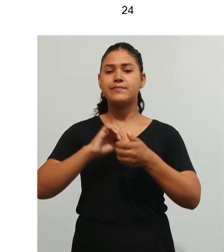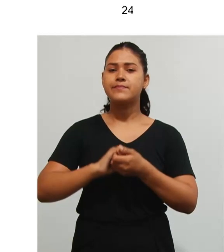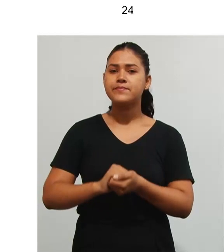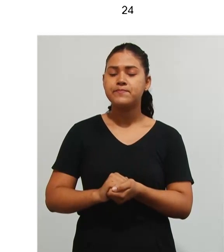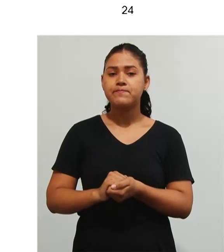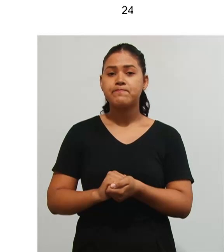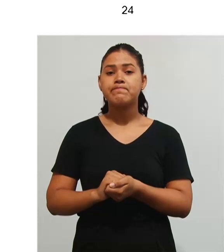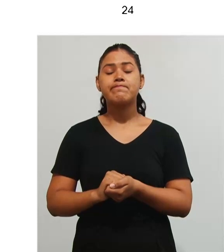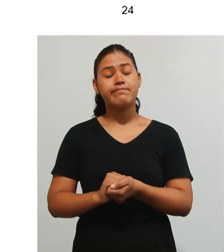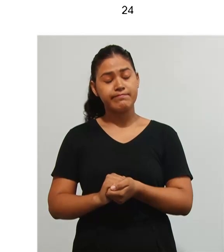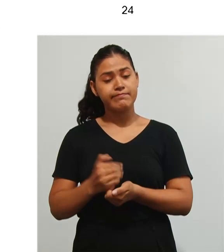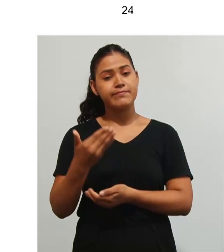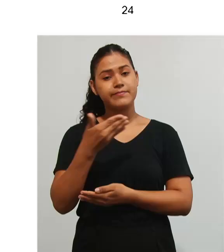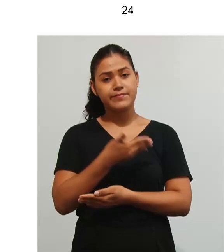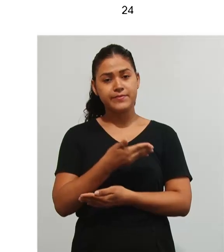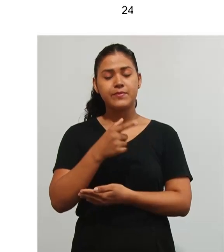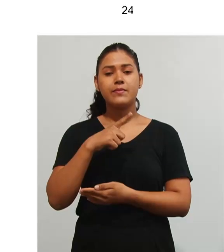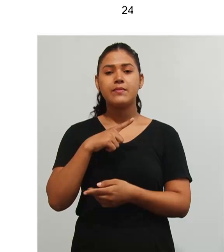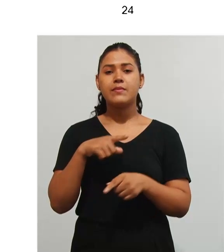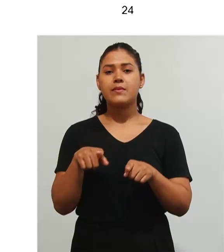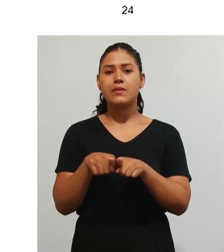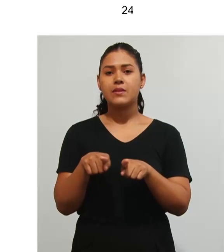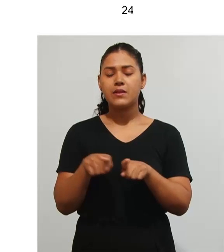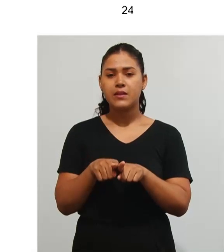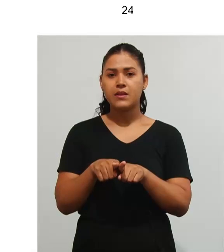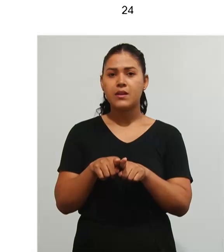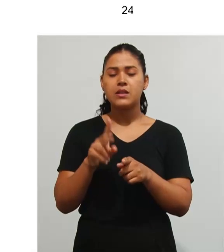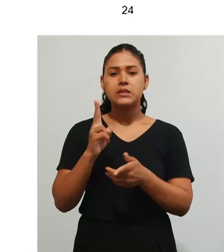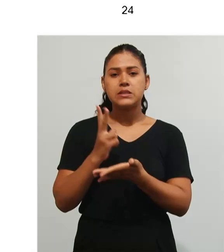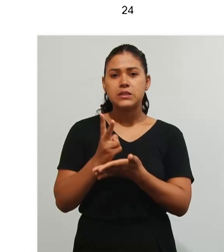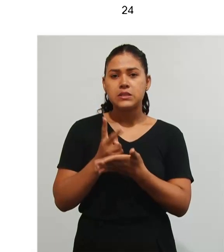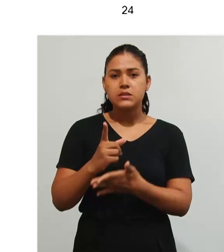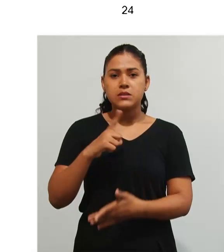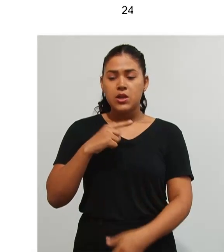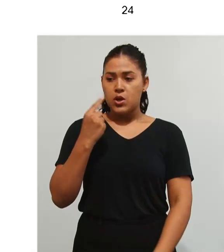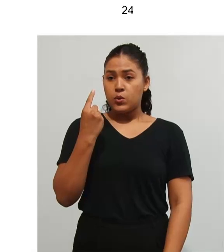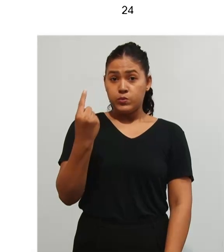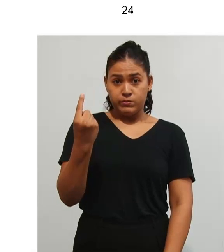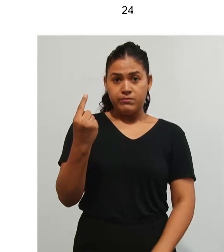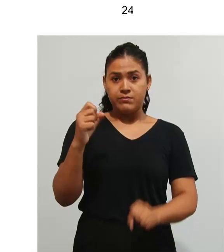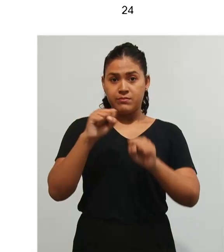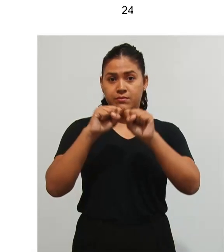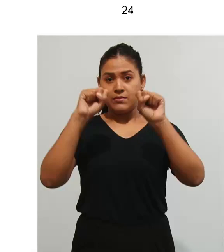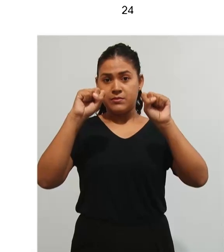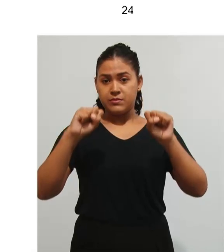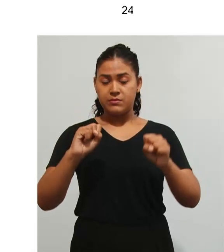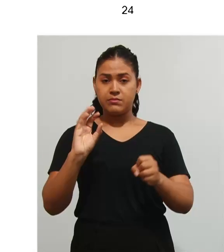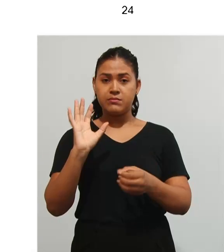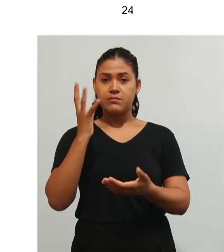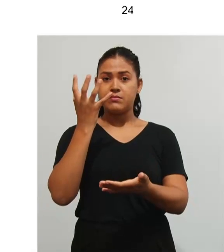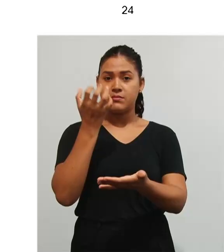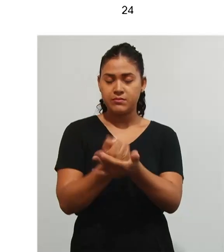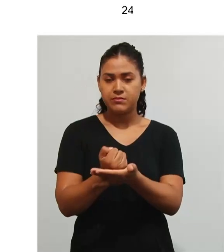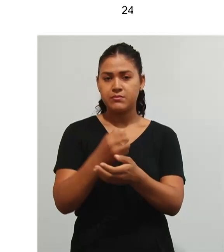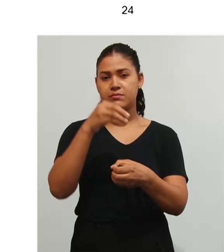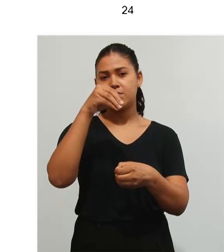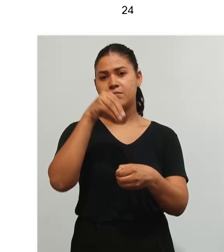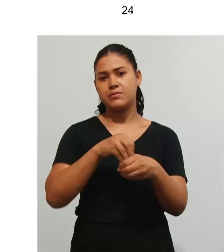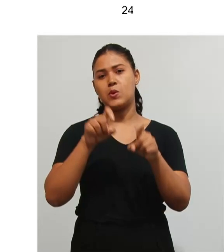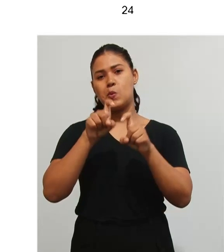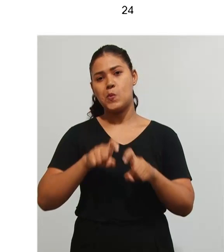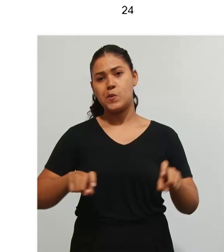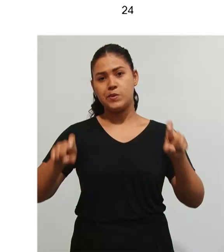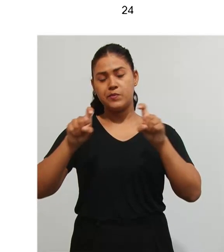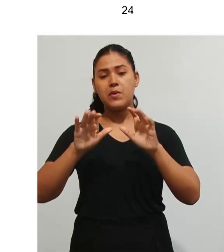E por fim, basicamente você tem sempre um sistema operacional instalado no computador, mas por meio da